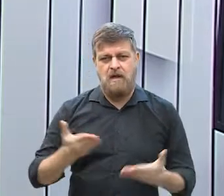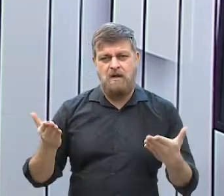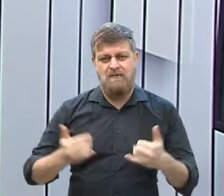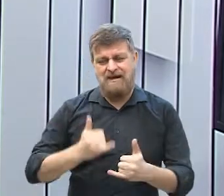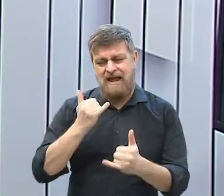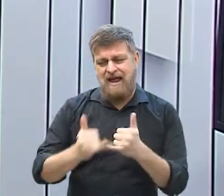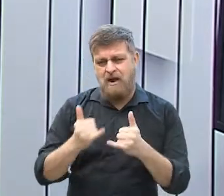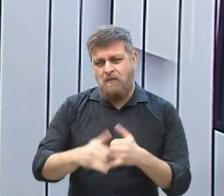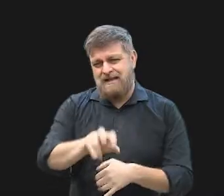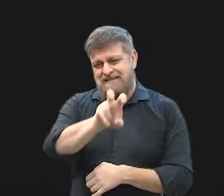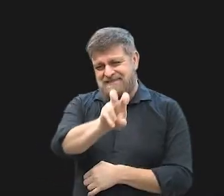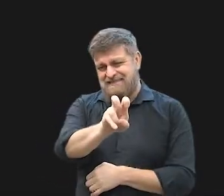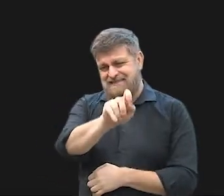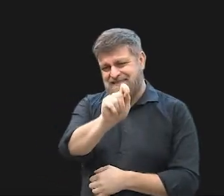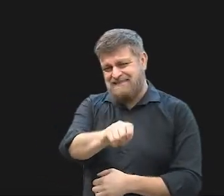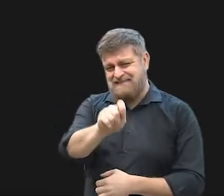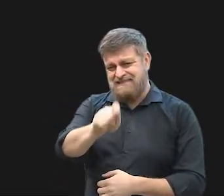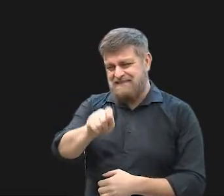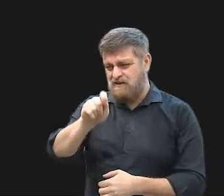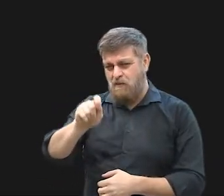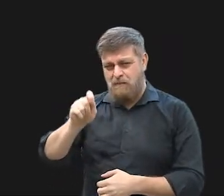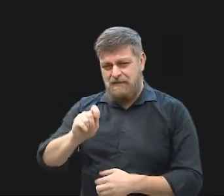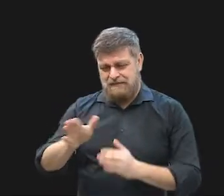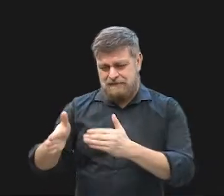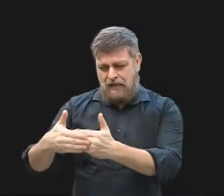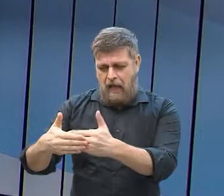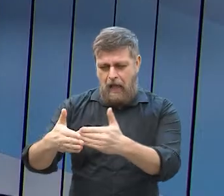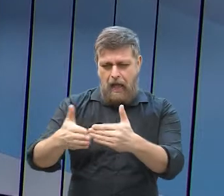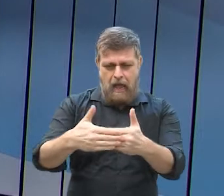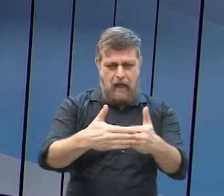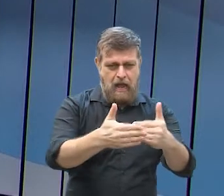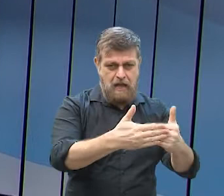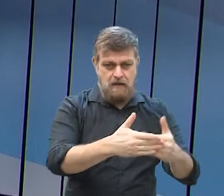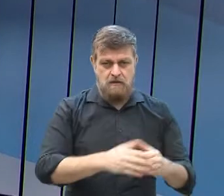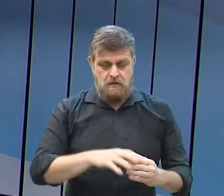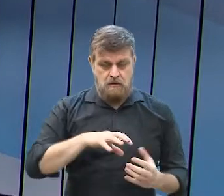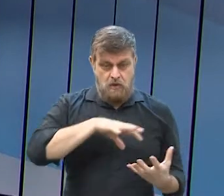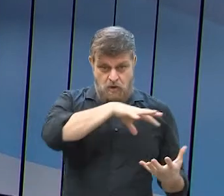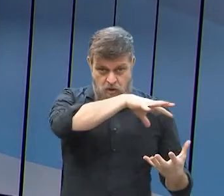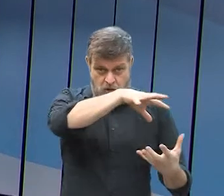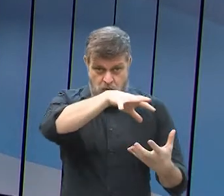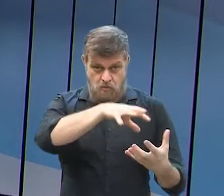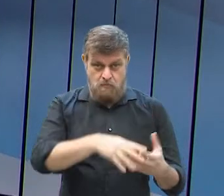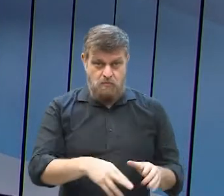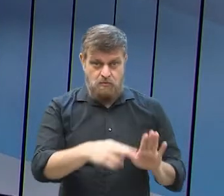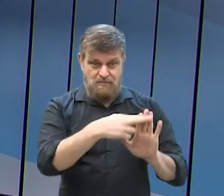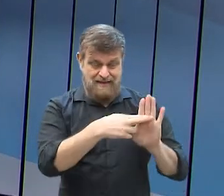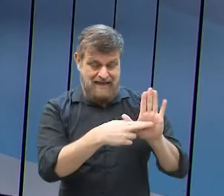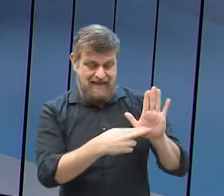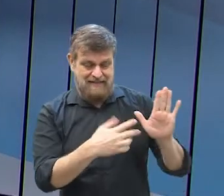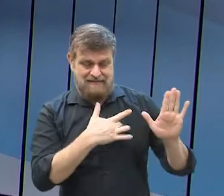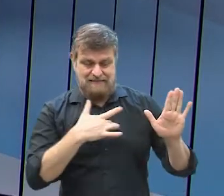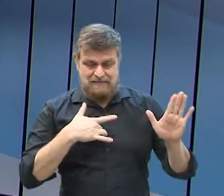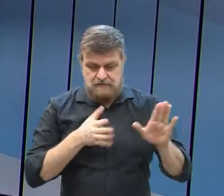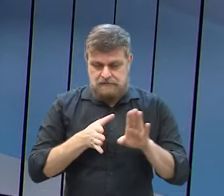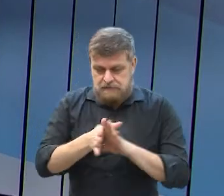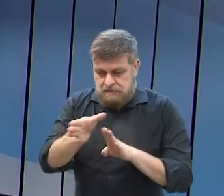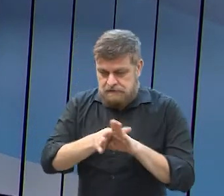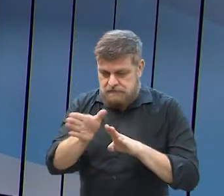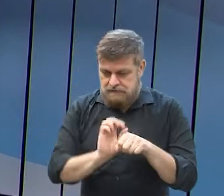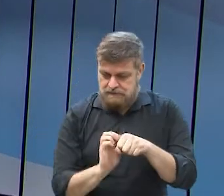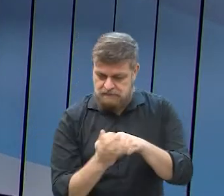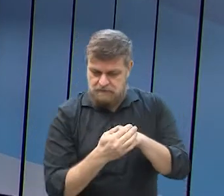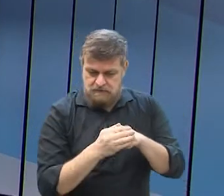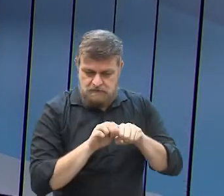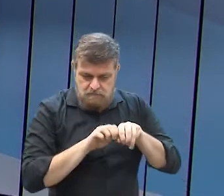quase 5 meses nesta pandemia, desde que a Organização Mundial da Saúde ela diagnosticou aí que